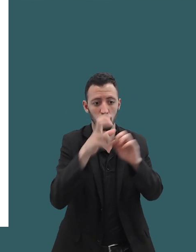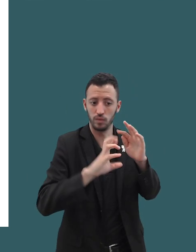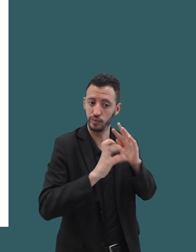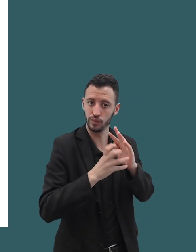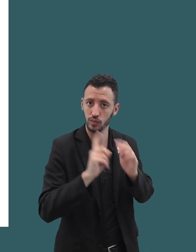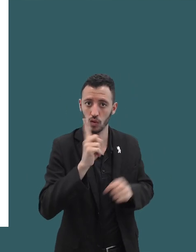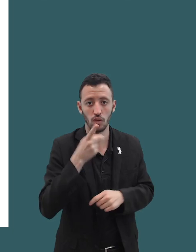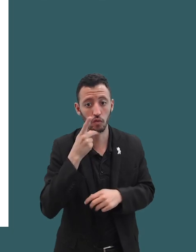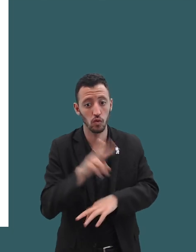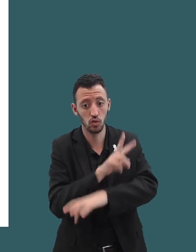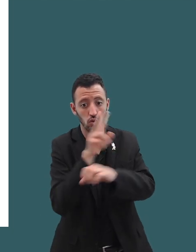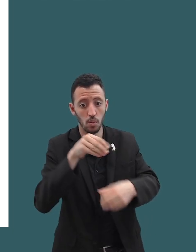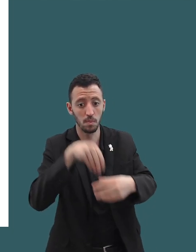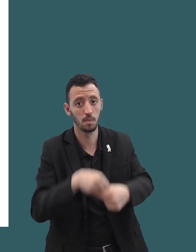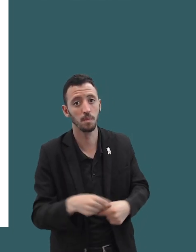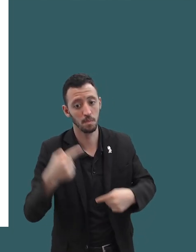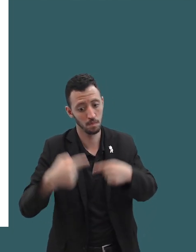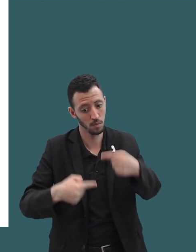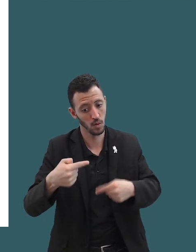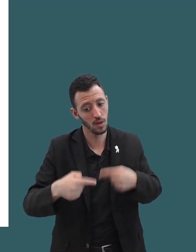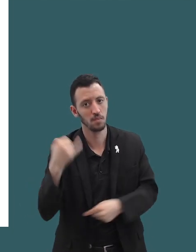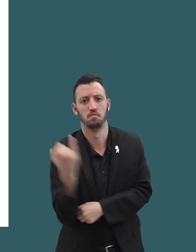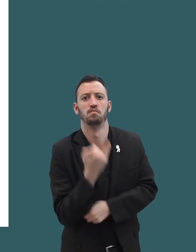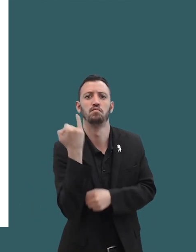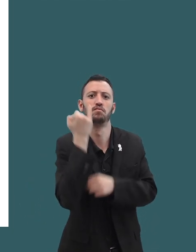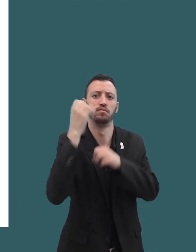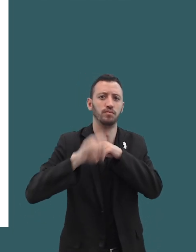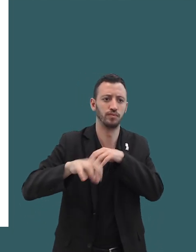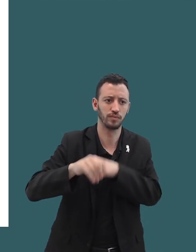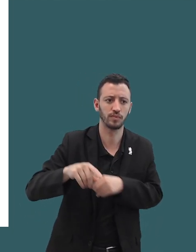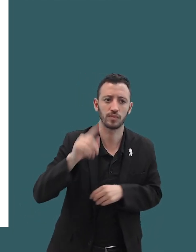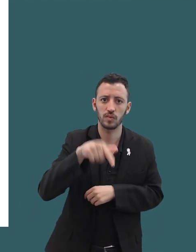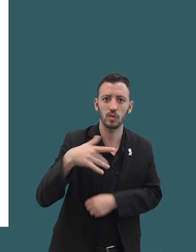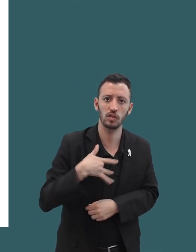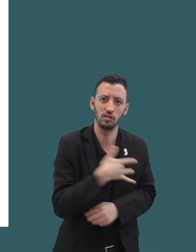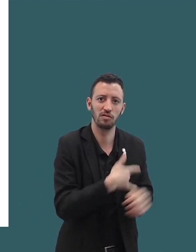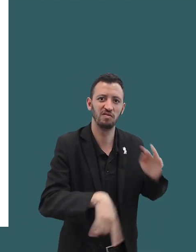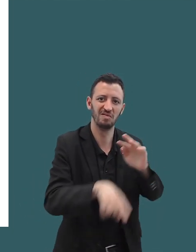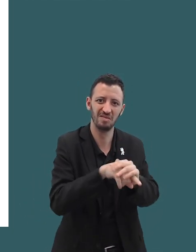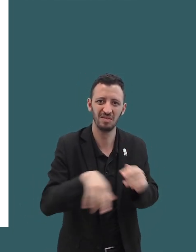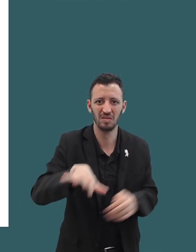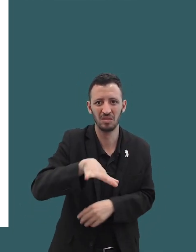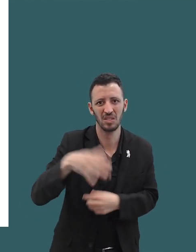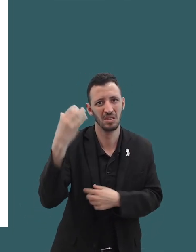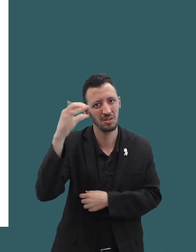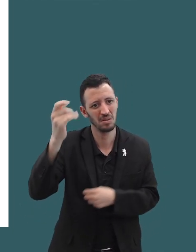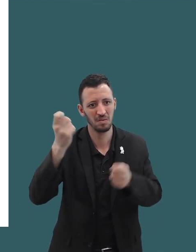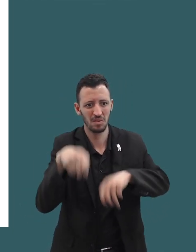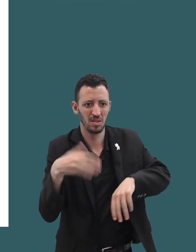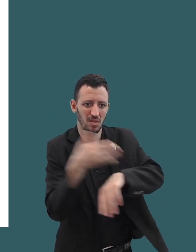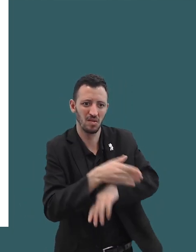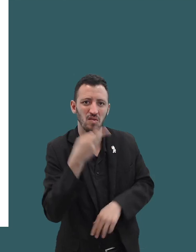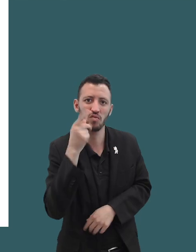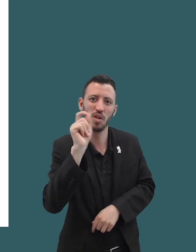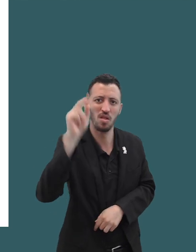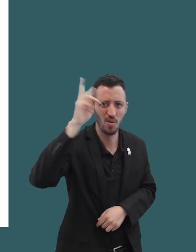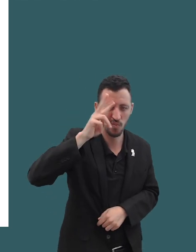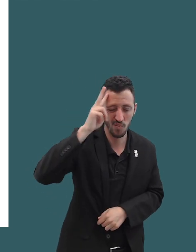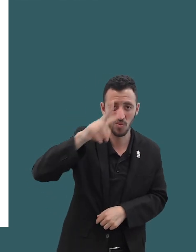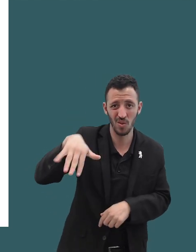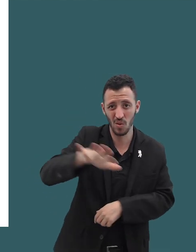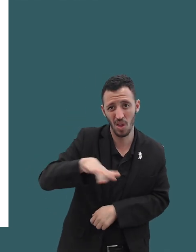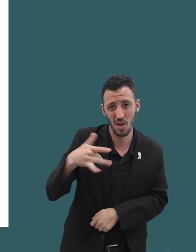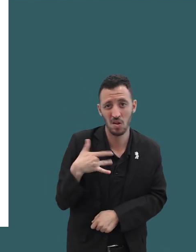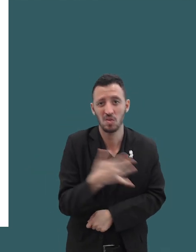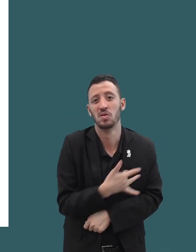de que ação política é fundamental. Saúde, negacionismo científico, pseudociência, que eu não vou entrar, mas eu queria só lembrar, nós estamos na